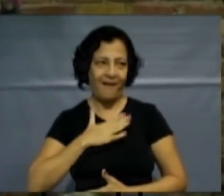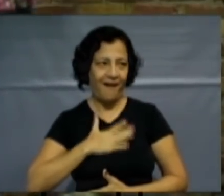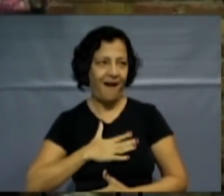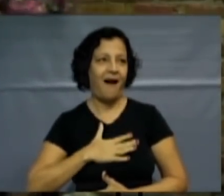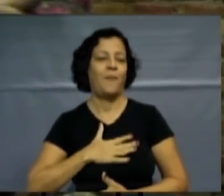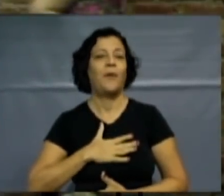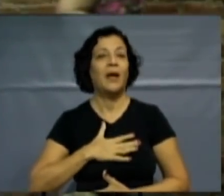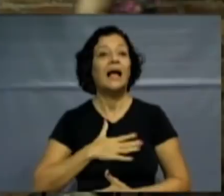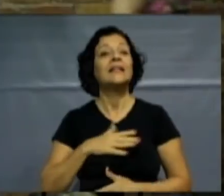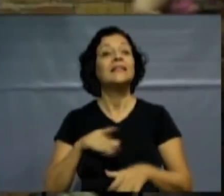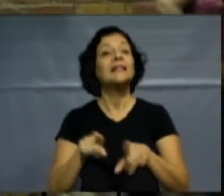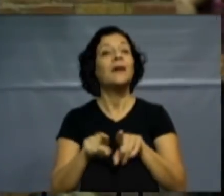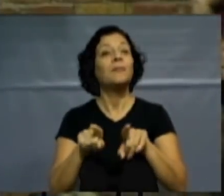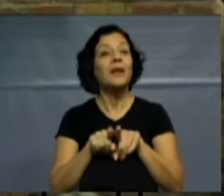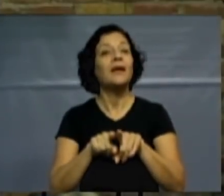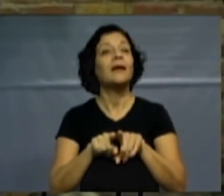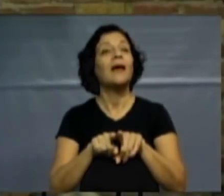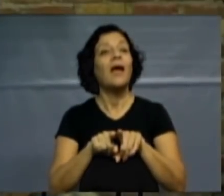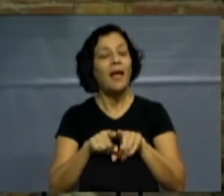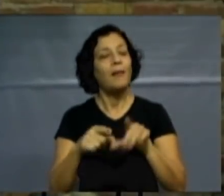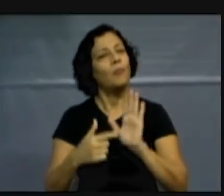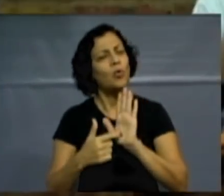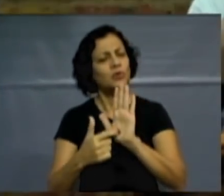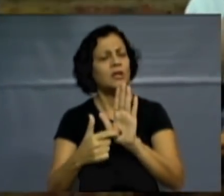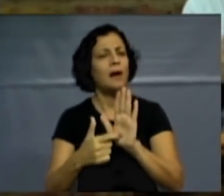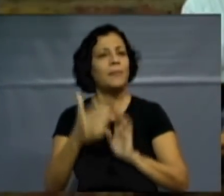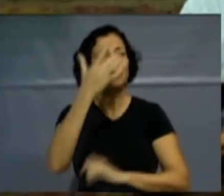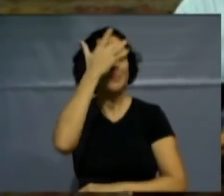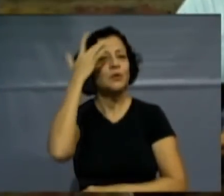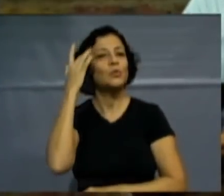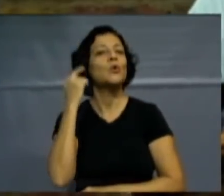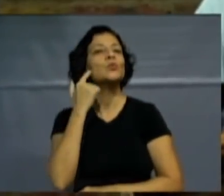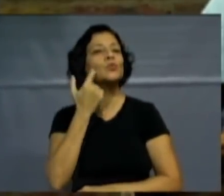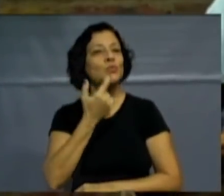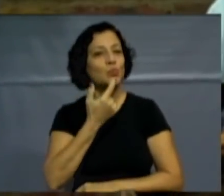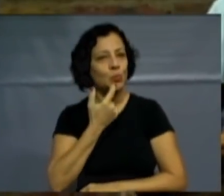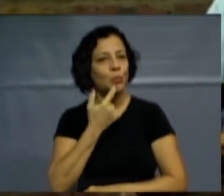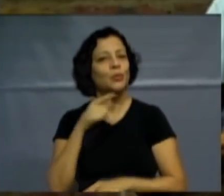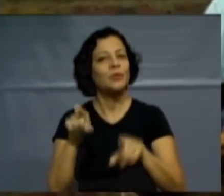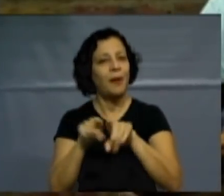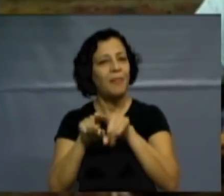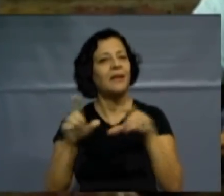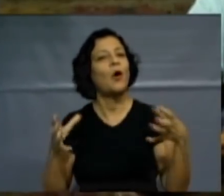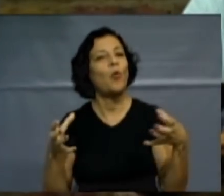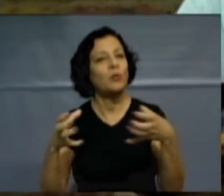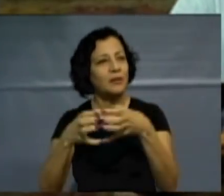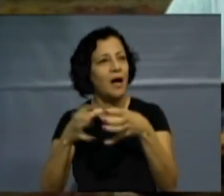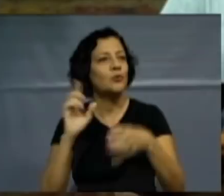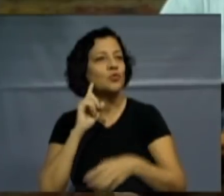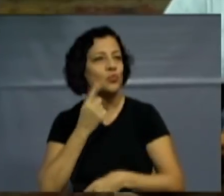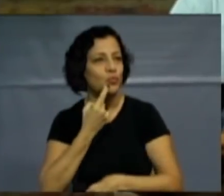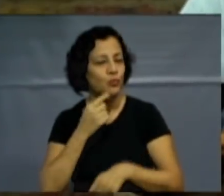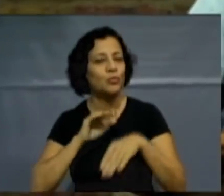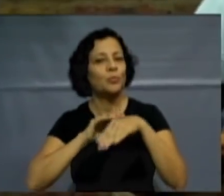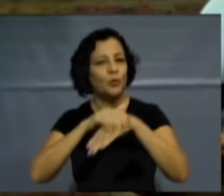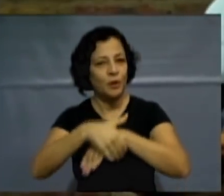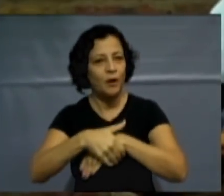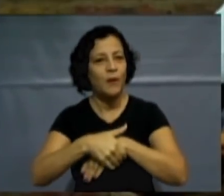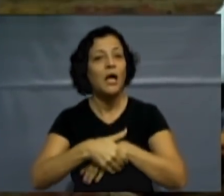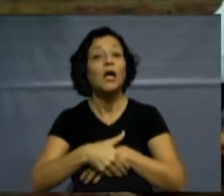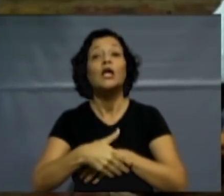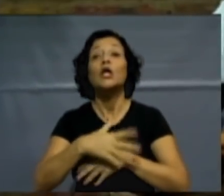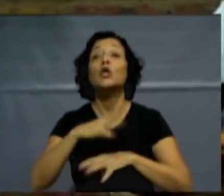às necessidades dos nossos irmãos surdos. Boa noite a todos da comunidade surda, boa noite a todos que nos